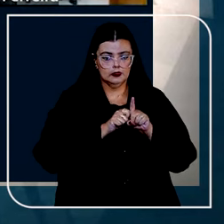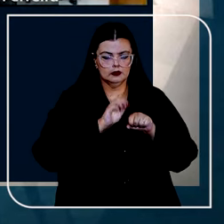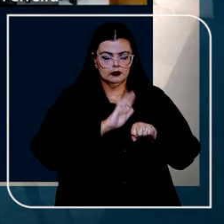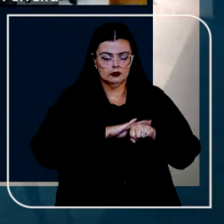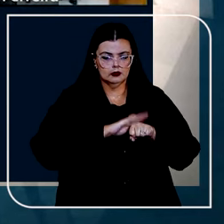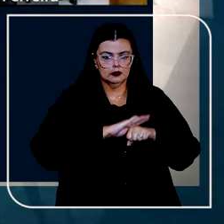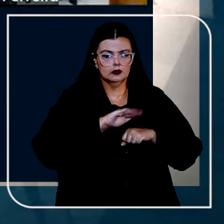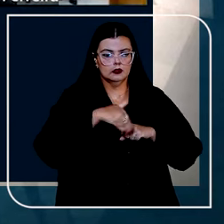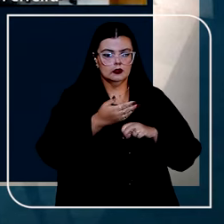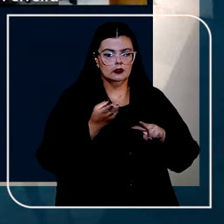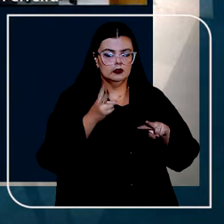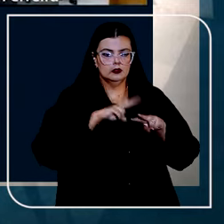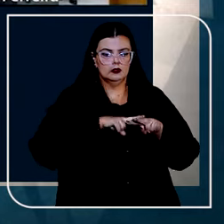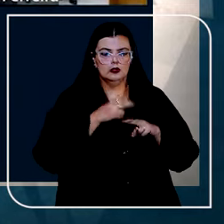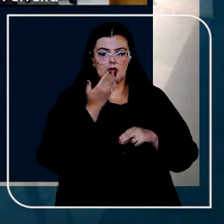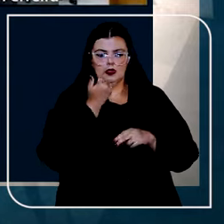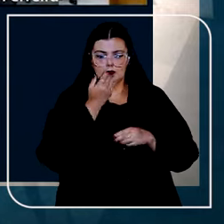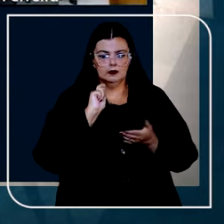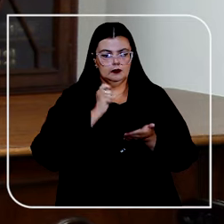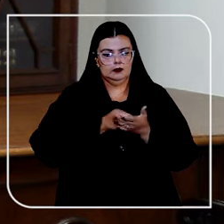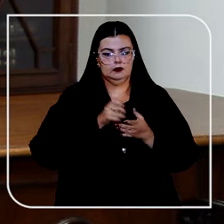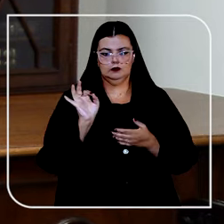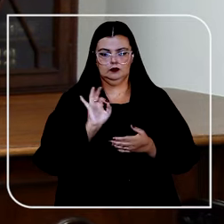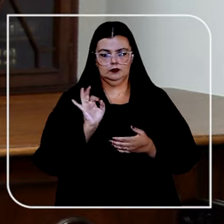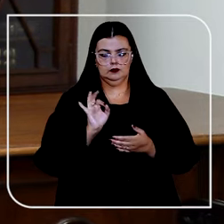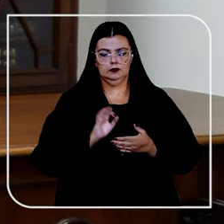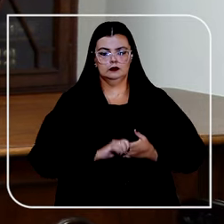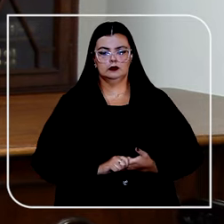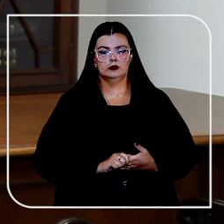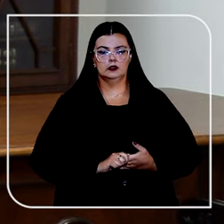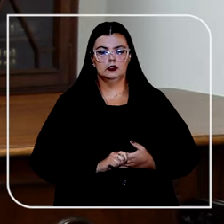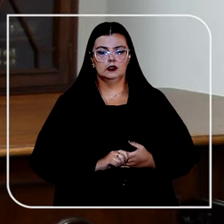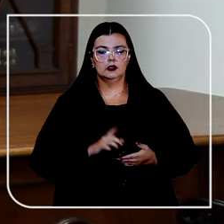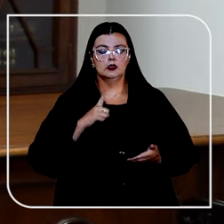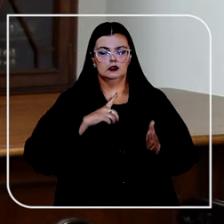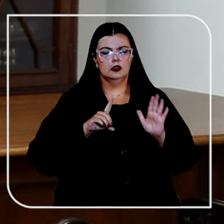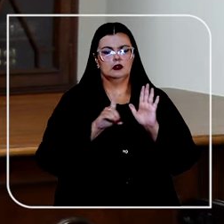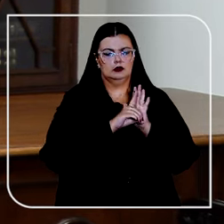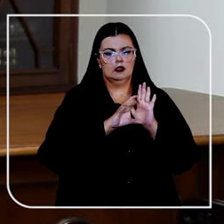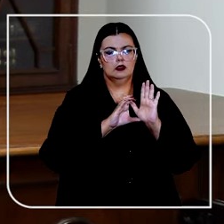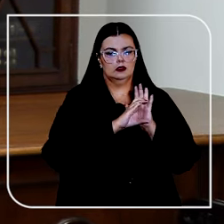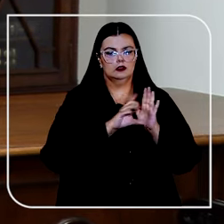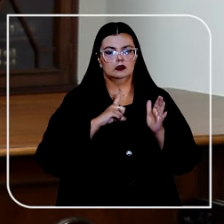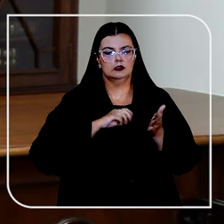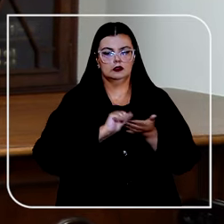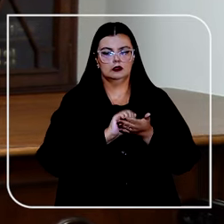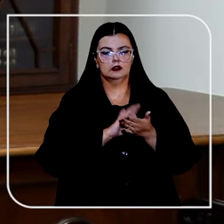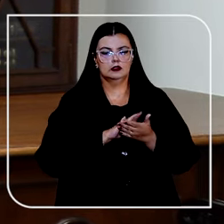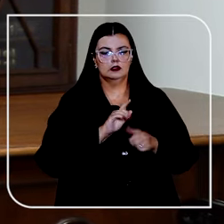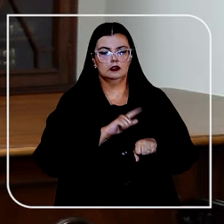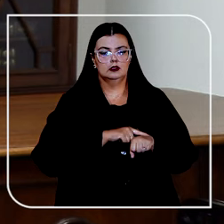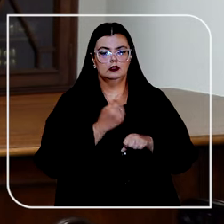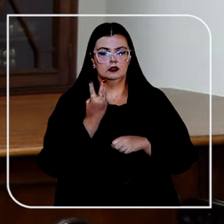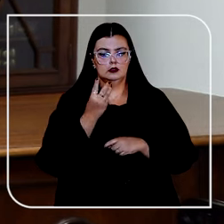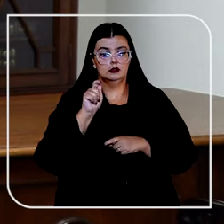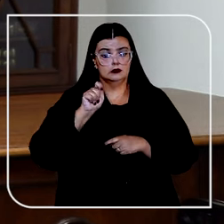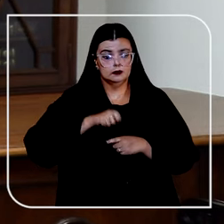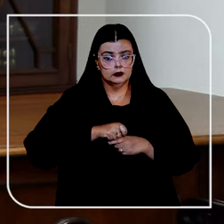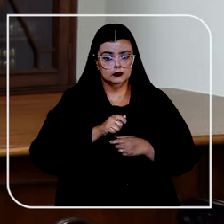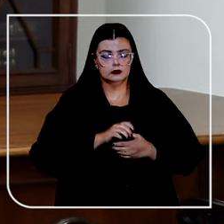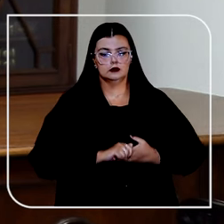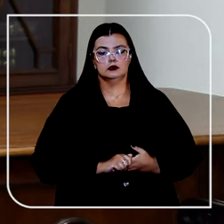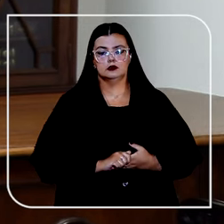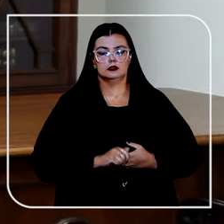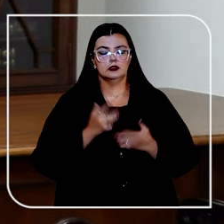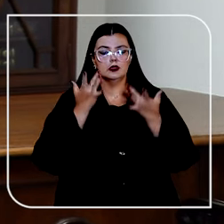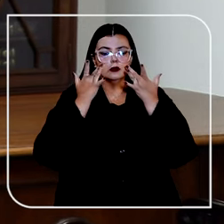mês o tempo de prisão de um devedor de alimentos no decreto original de prisão o juízo havia se limitado a indicar o prazo de 3 meses